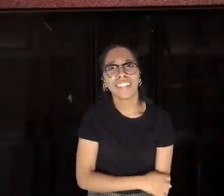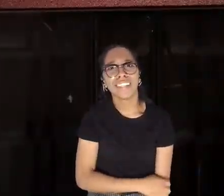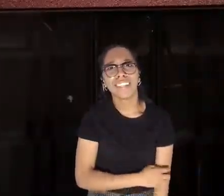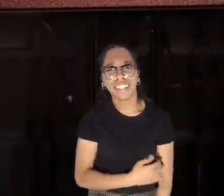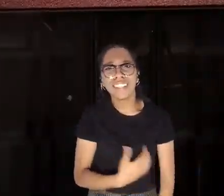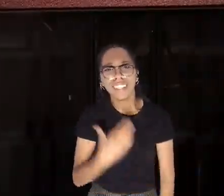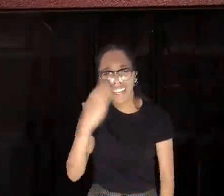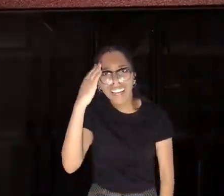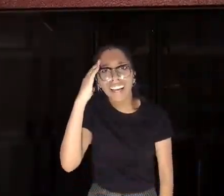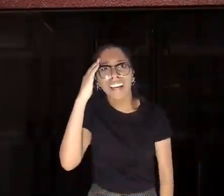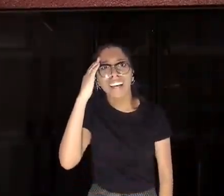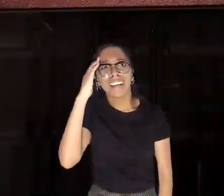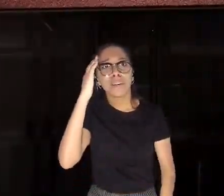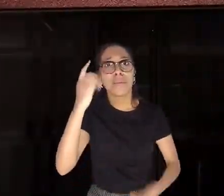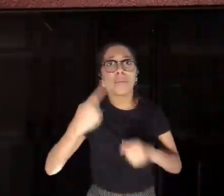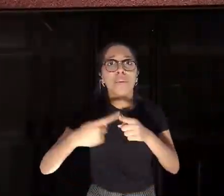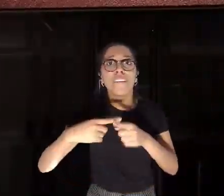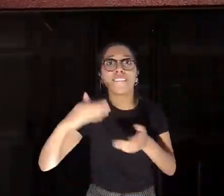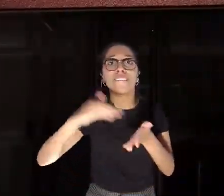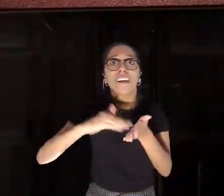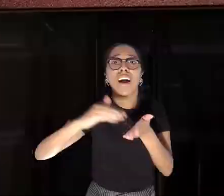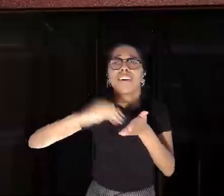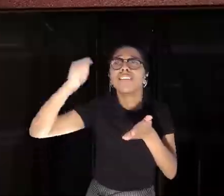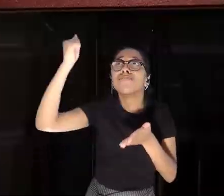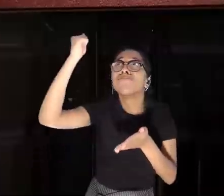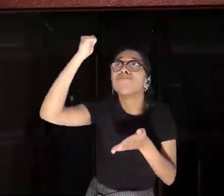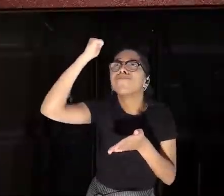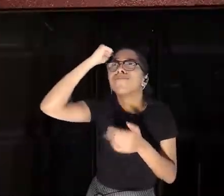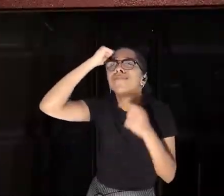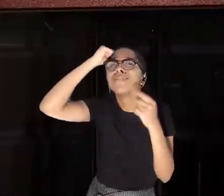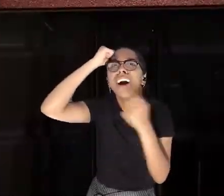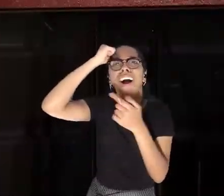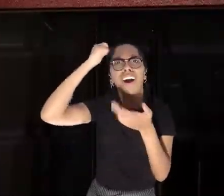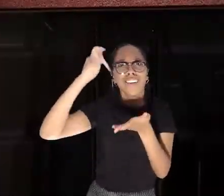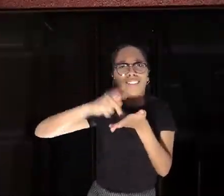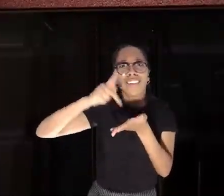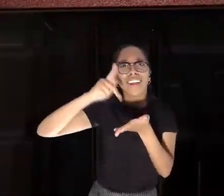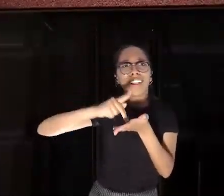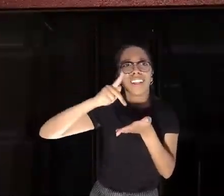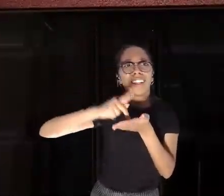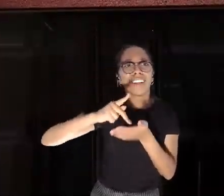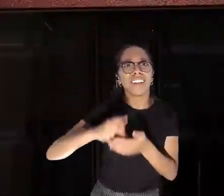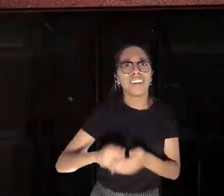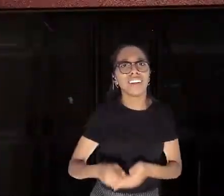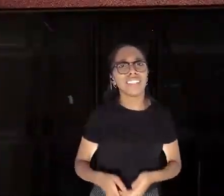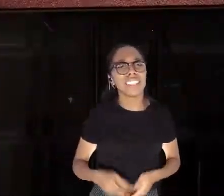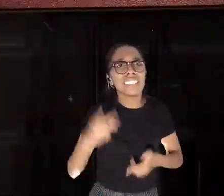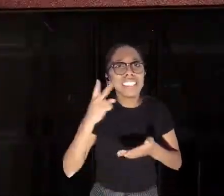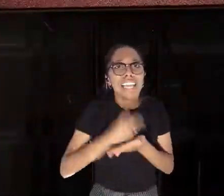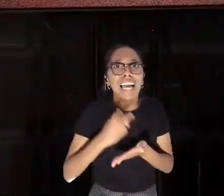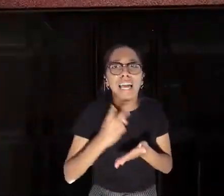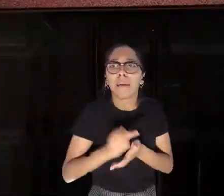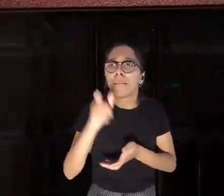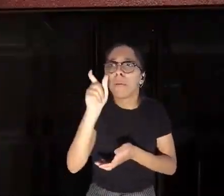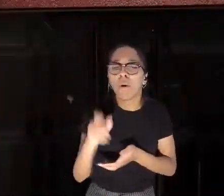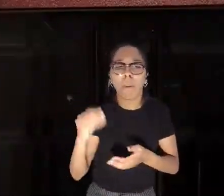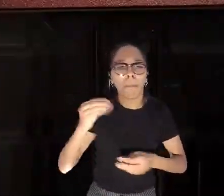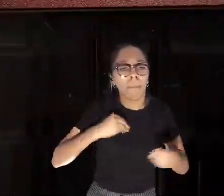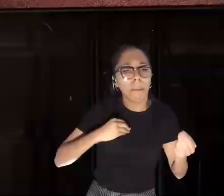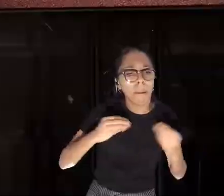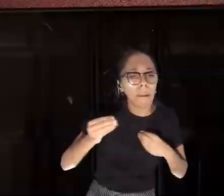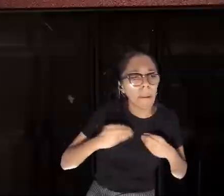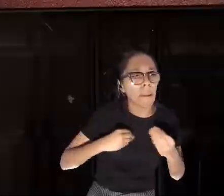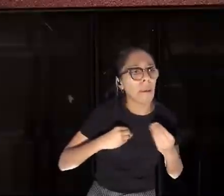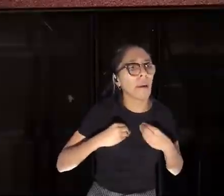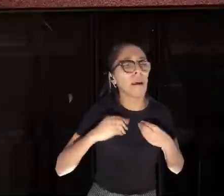desejo, depois sinto a culpa, prometo para mim mesmo de forma superficial que nunca mais vou fazer aquilo, e depois de um tempo a minha